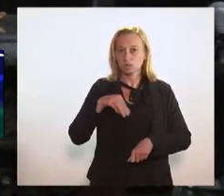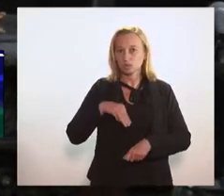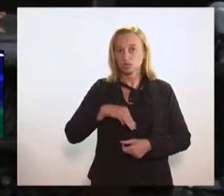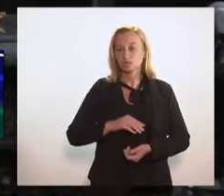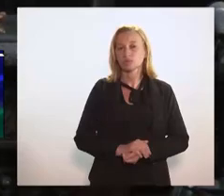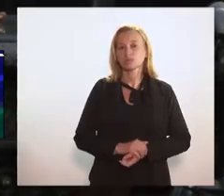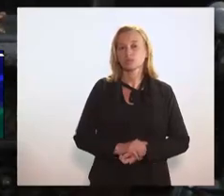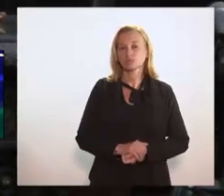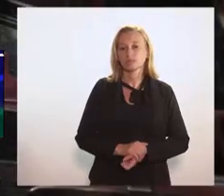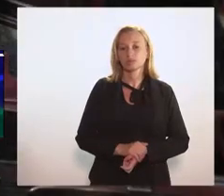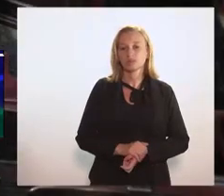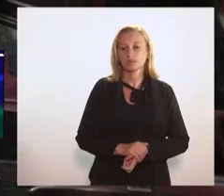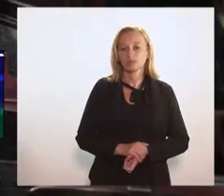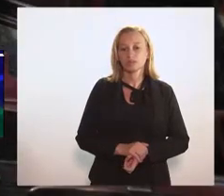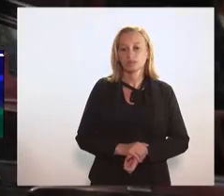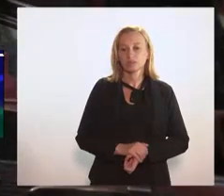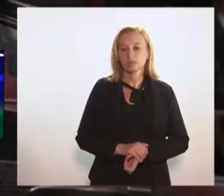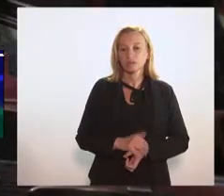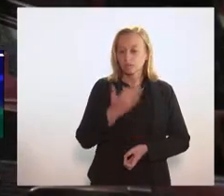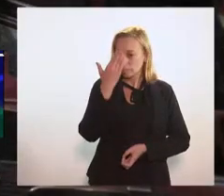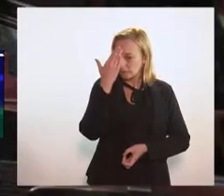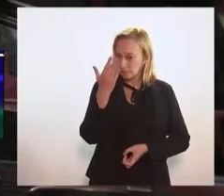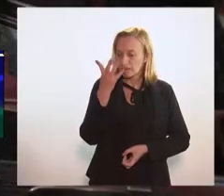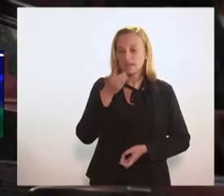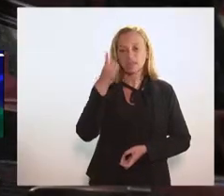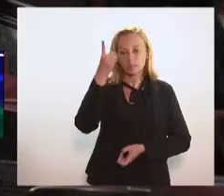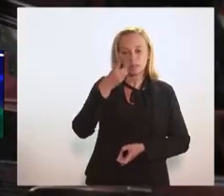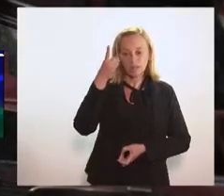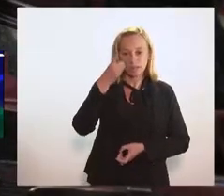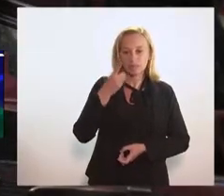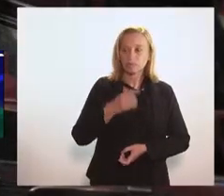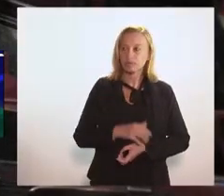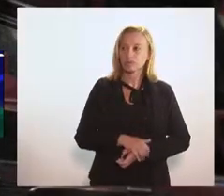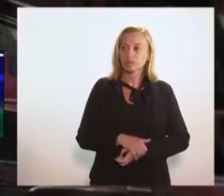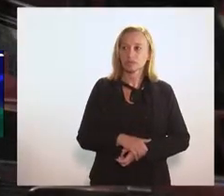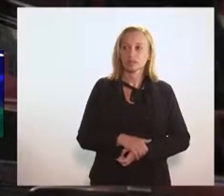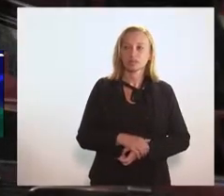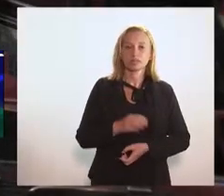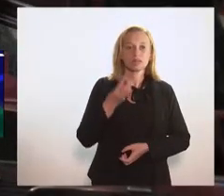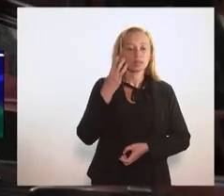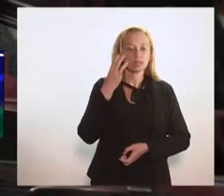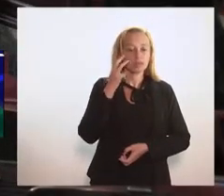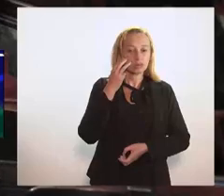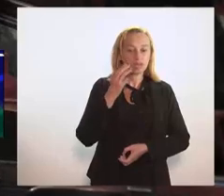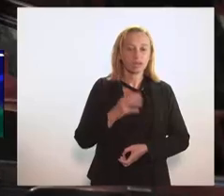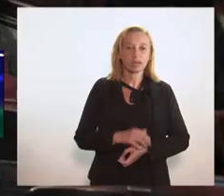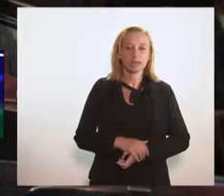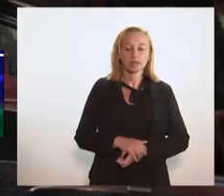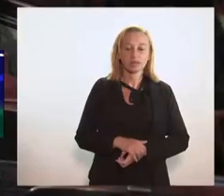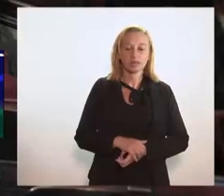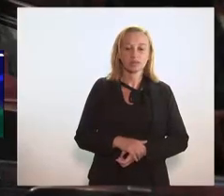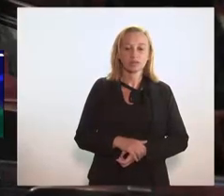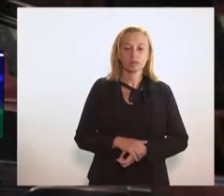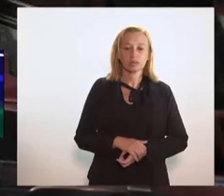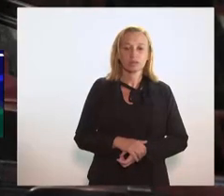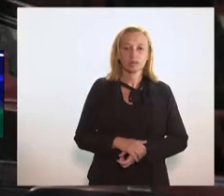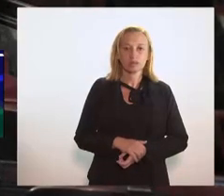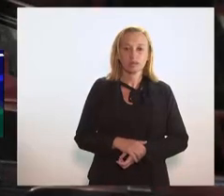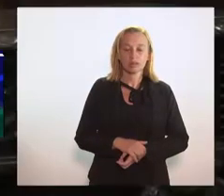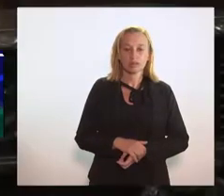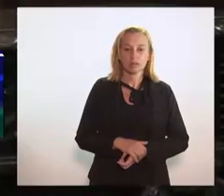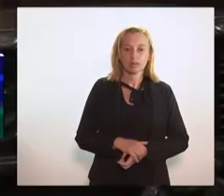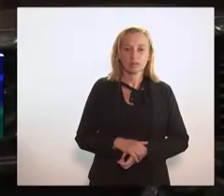acordo com o tempo regimental. Muito obrigada, deputado Valdec Carneiro. Toma aqui